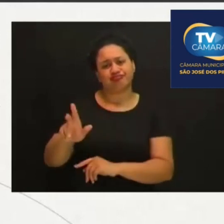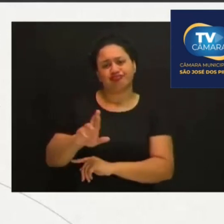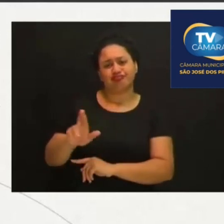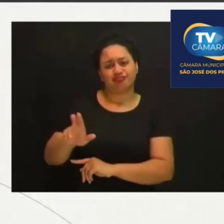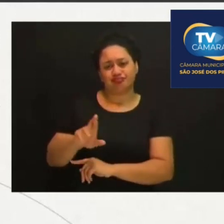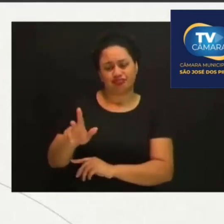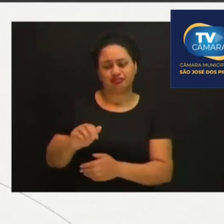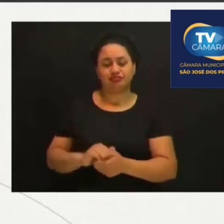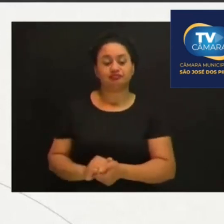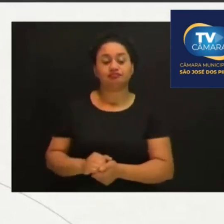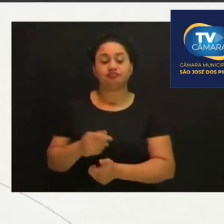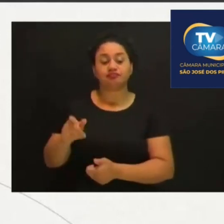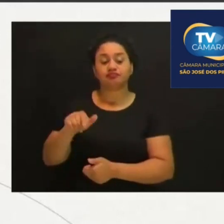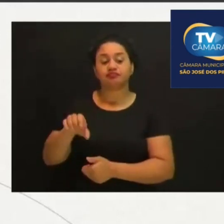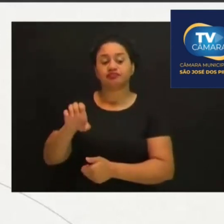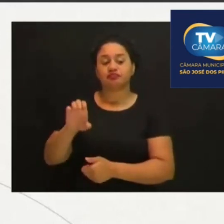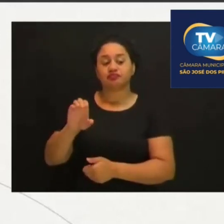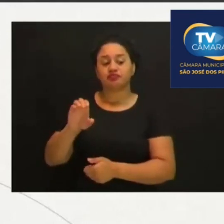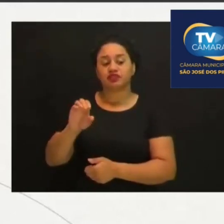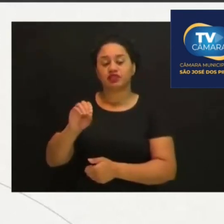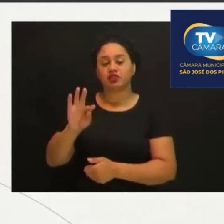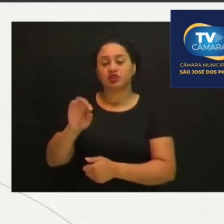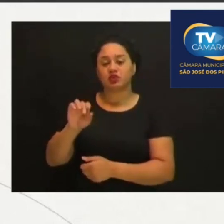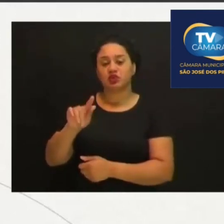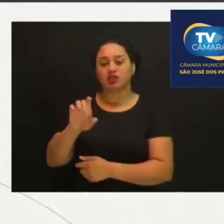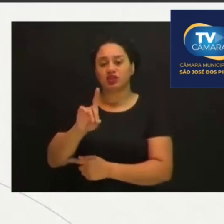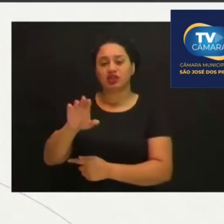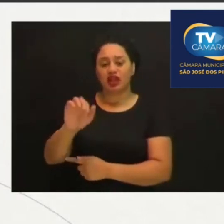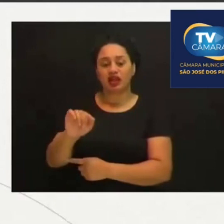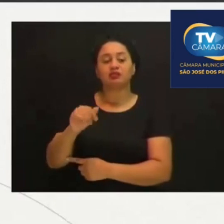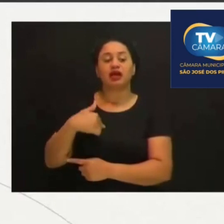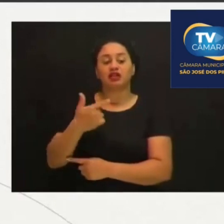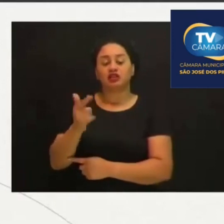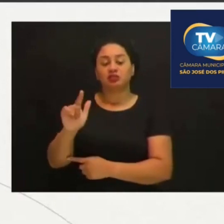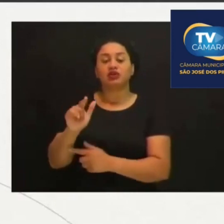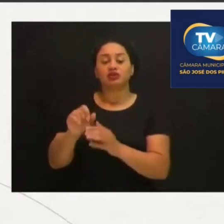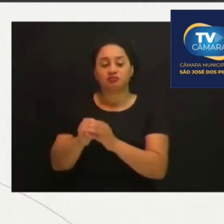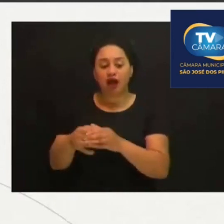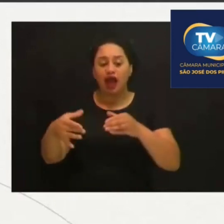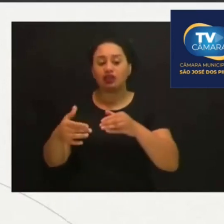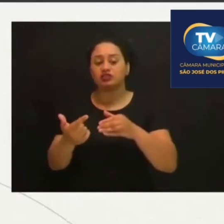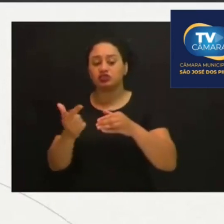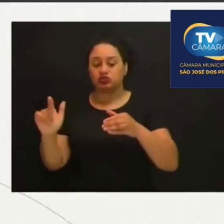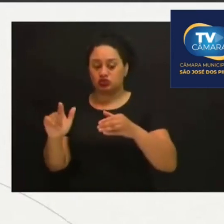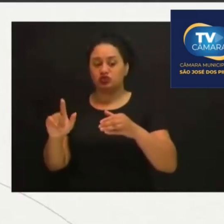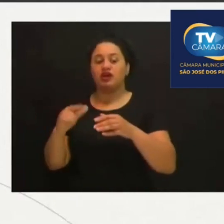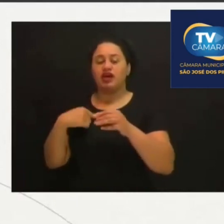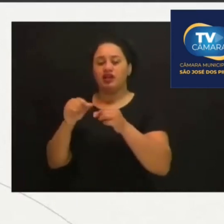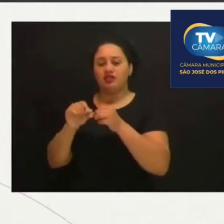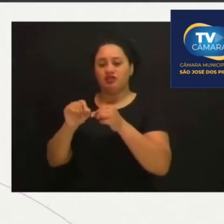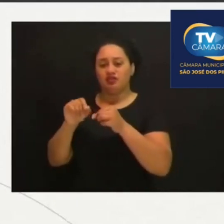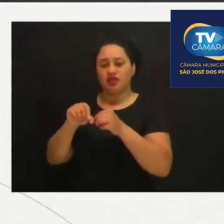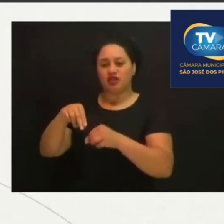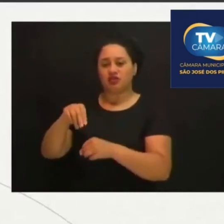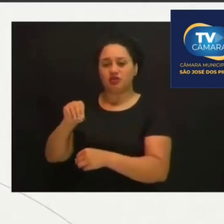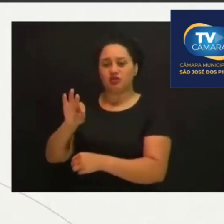Esse ectoderma, junto com as outras estruturas, vai se diferenciar mais uma vez e formar tubo neural e notocorda. Vou passar